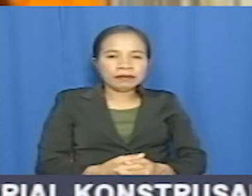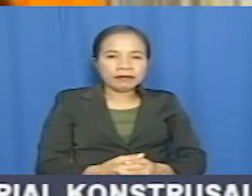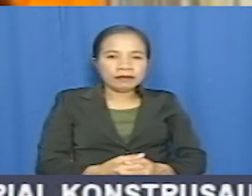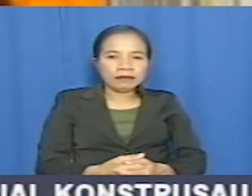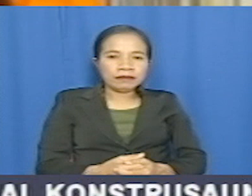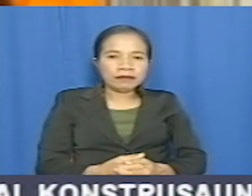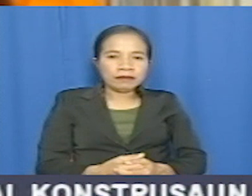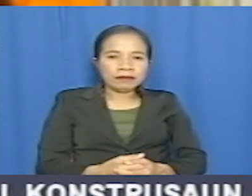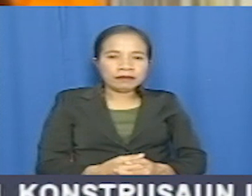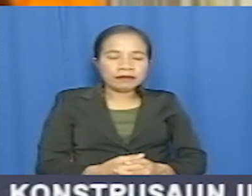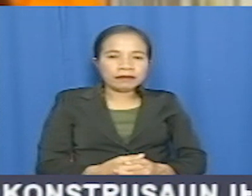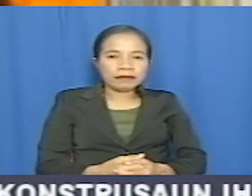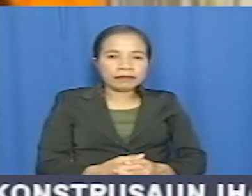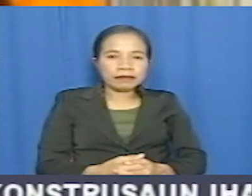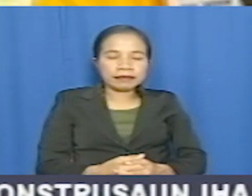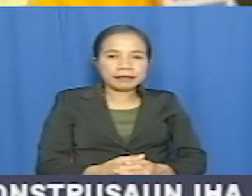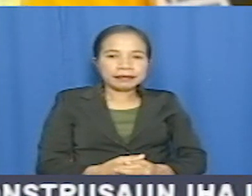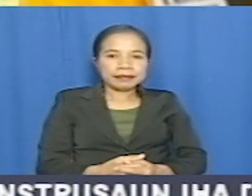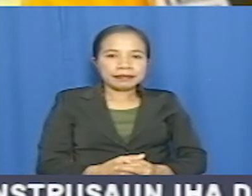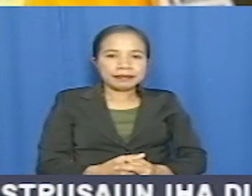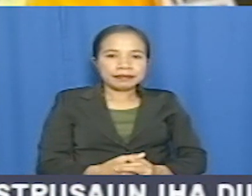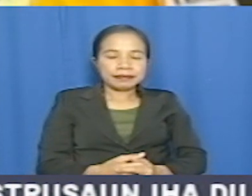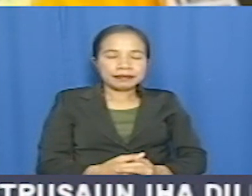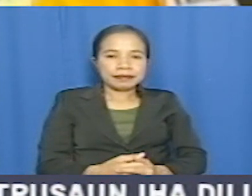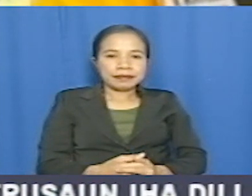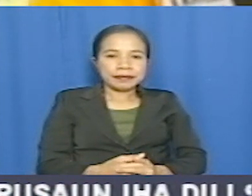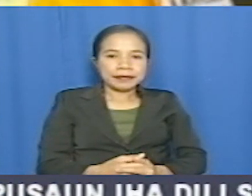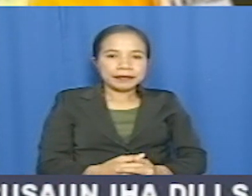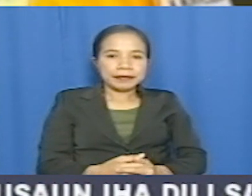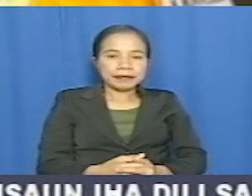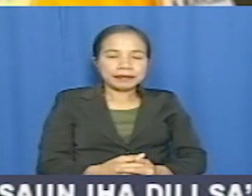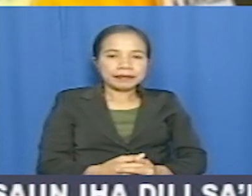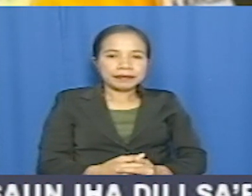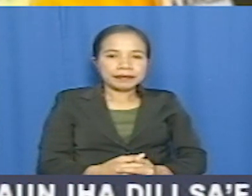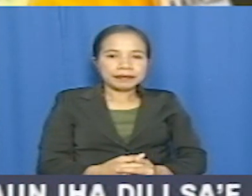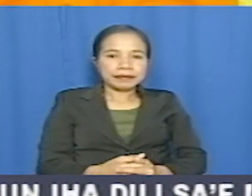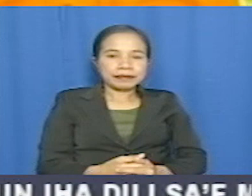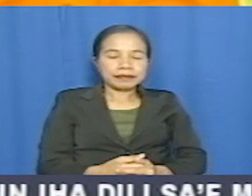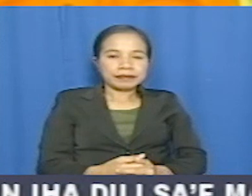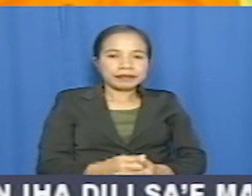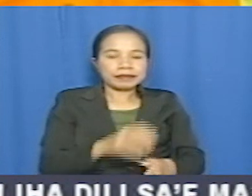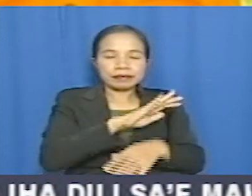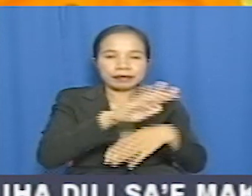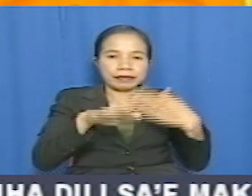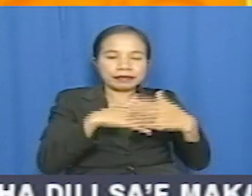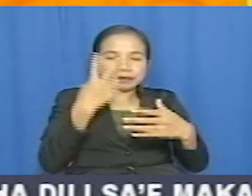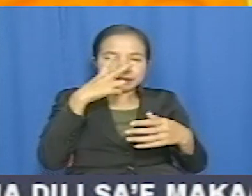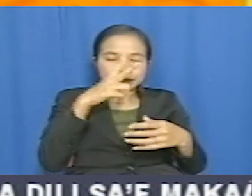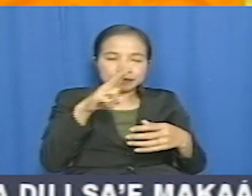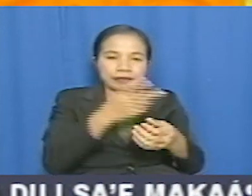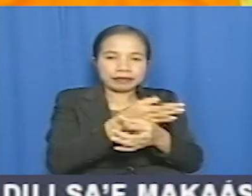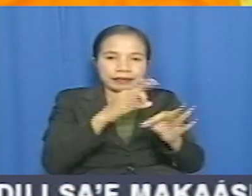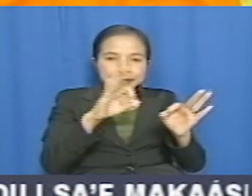ita sira hatama mai ita tamba ambito ne sira hatama antes me ita e depois ita hare completo tia ita hare